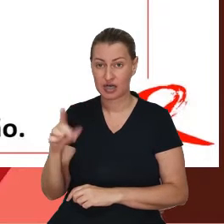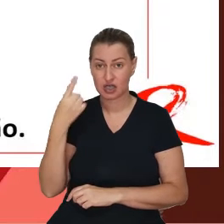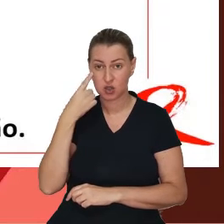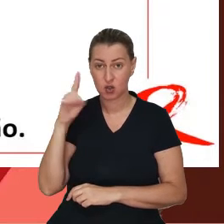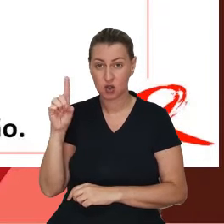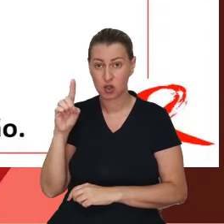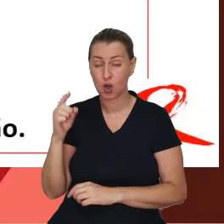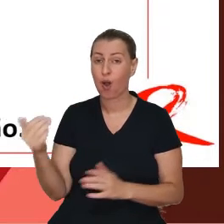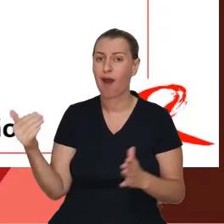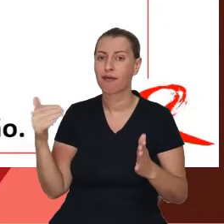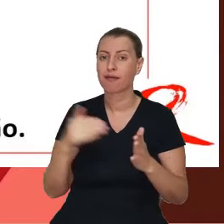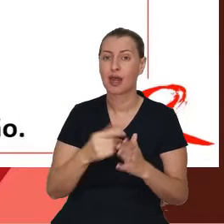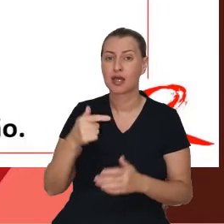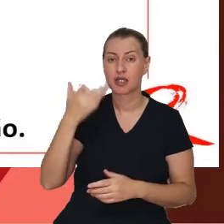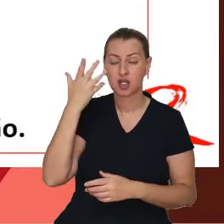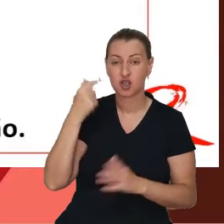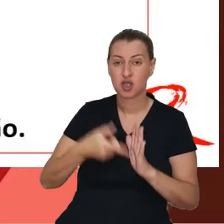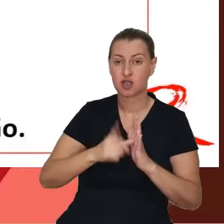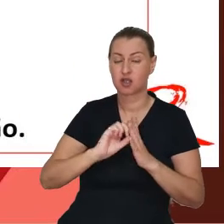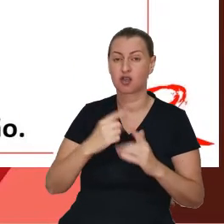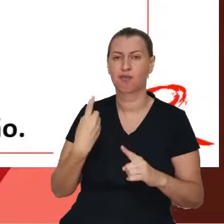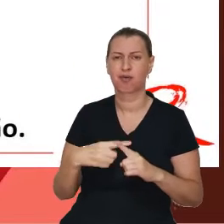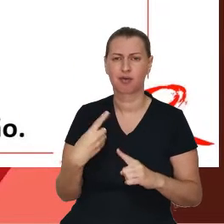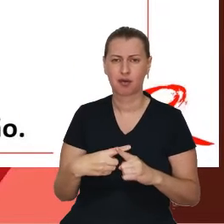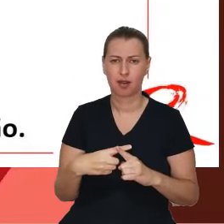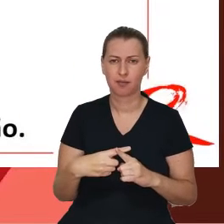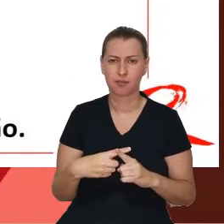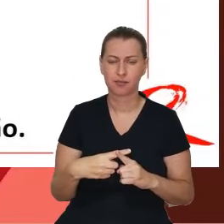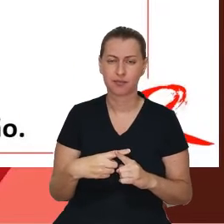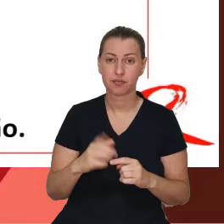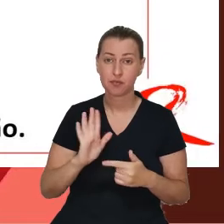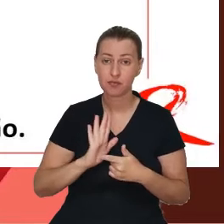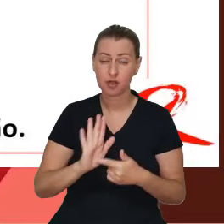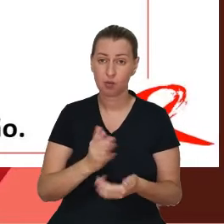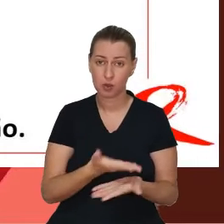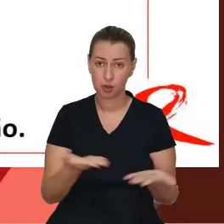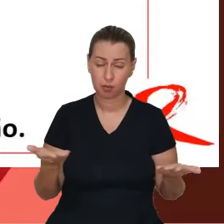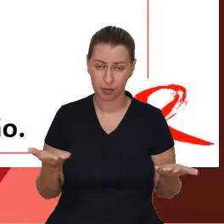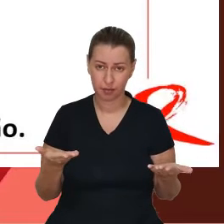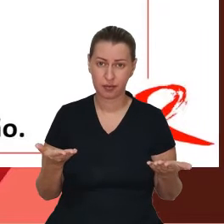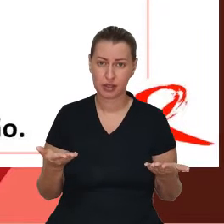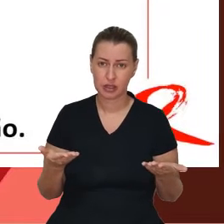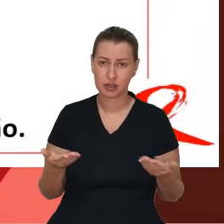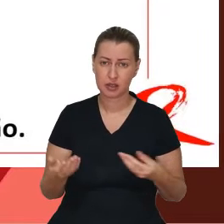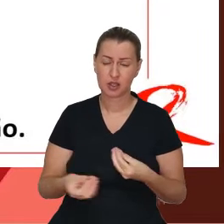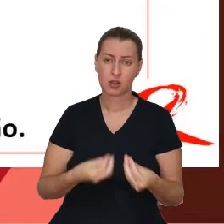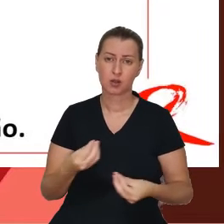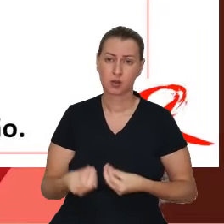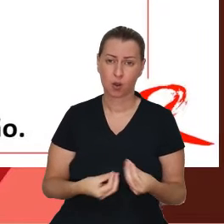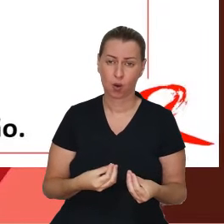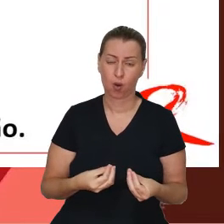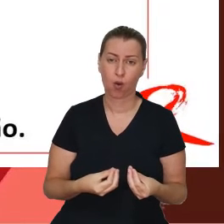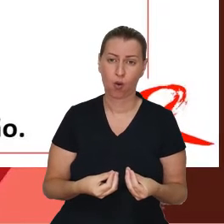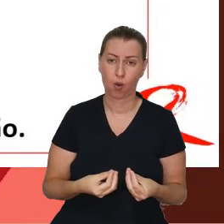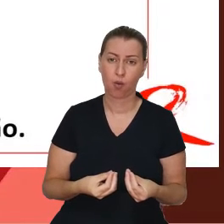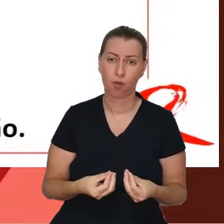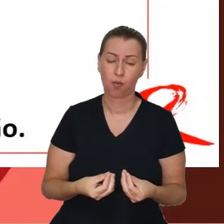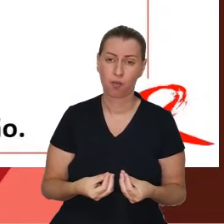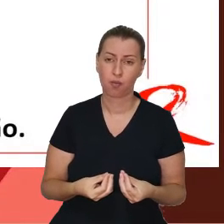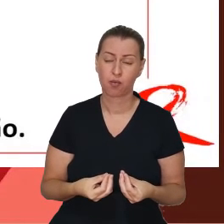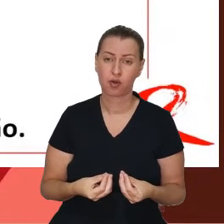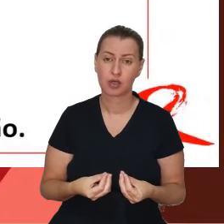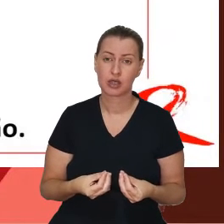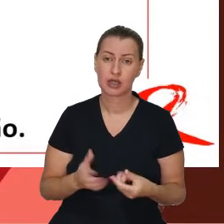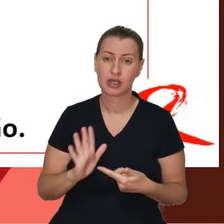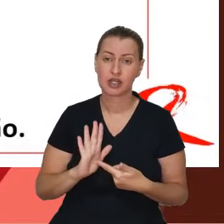ou no máximo até 7 dias antes. Por quê? Como mostrei para vocês ali da